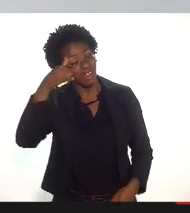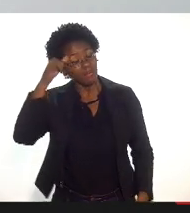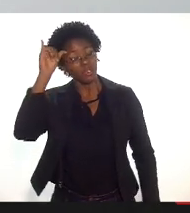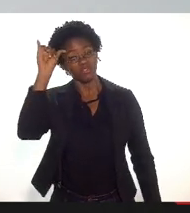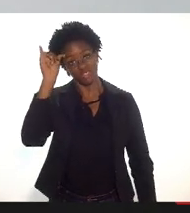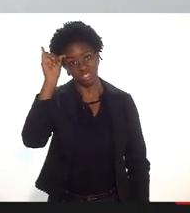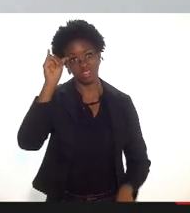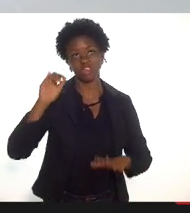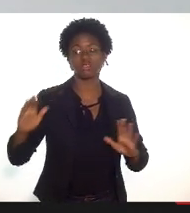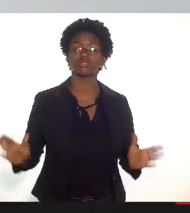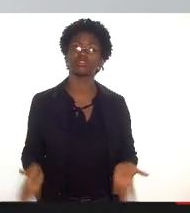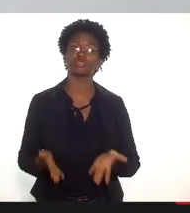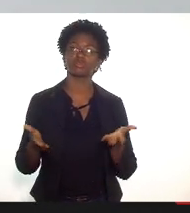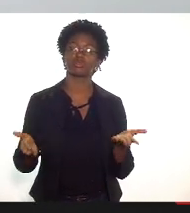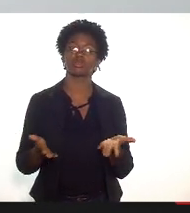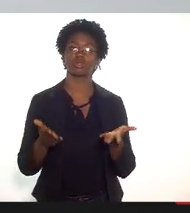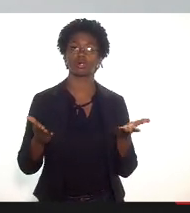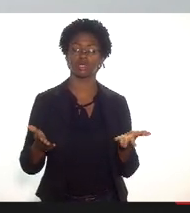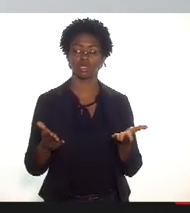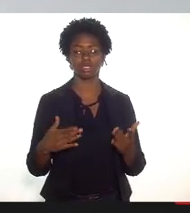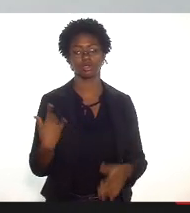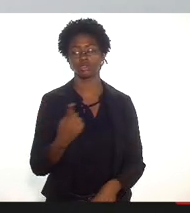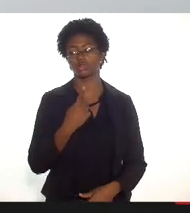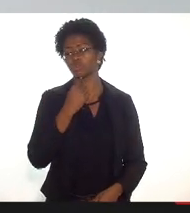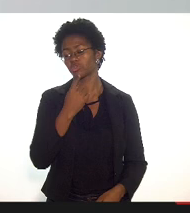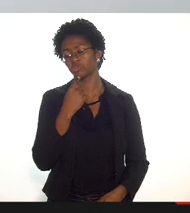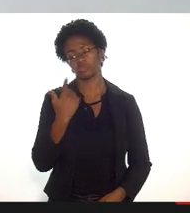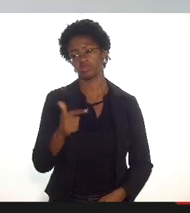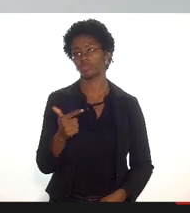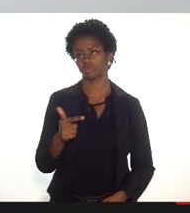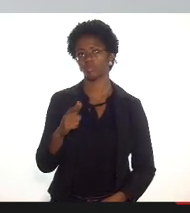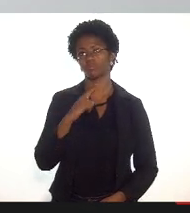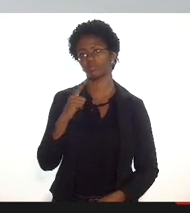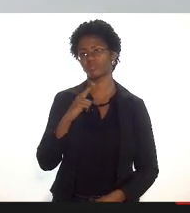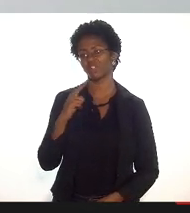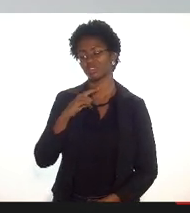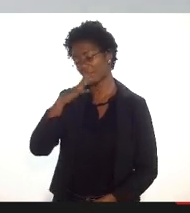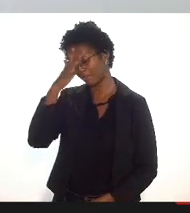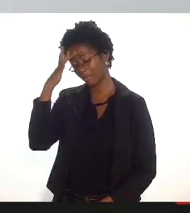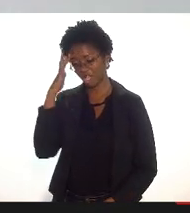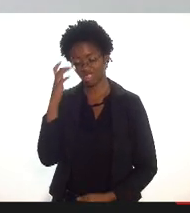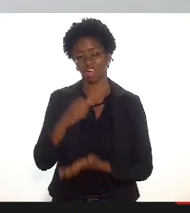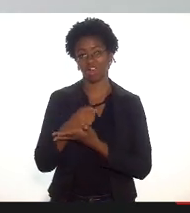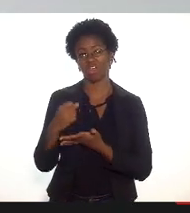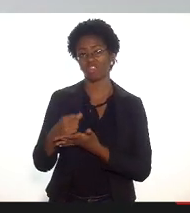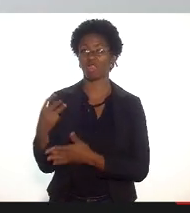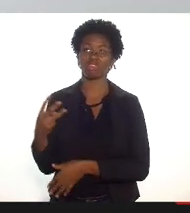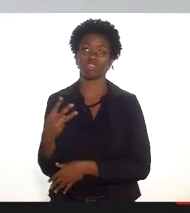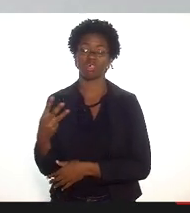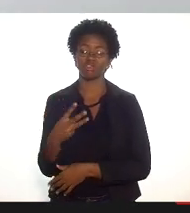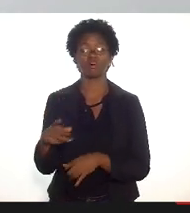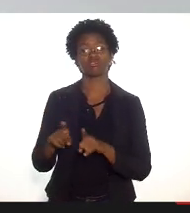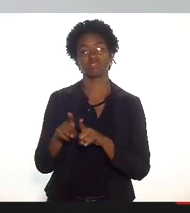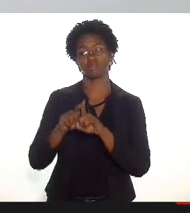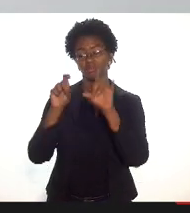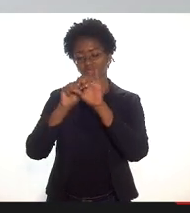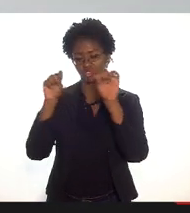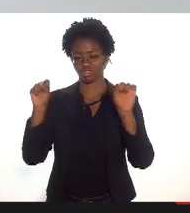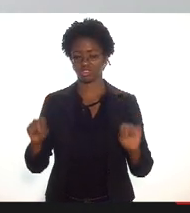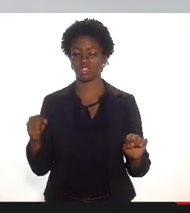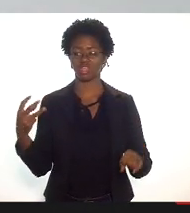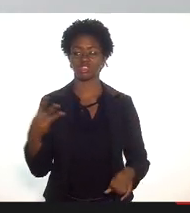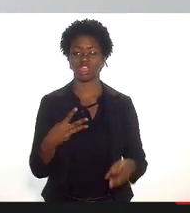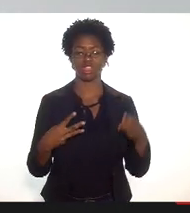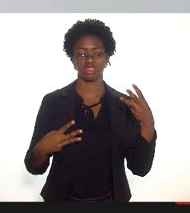tem promoção, a gente, sem dúvida nenhuma, vai ter terceirização e o sistema o terciário e